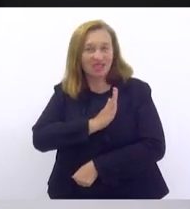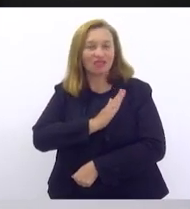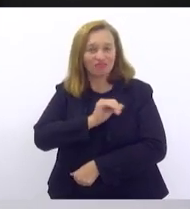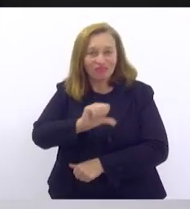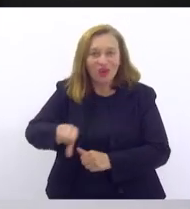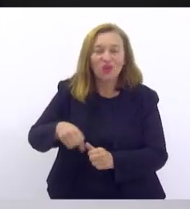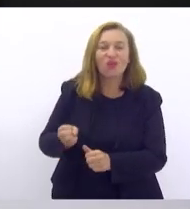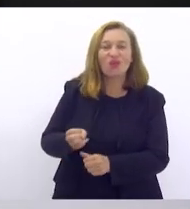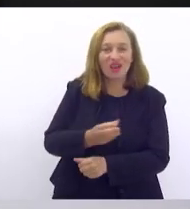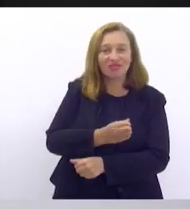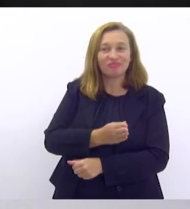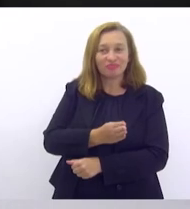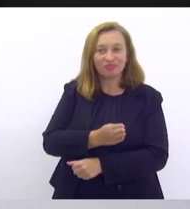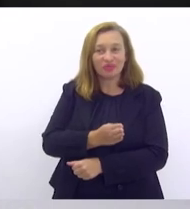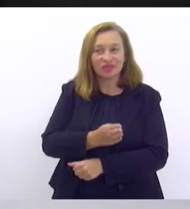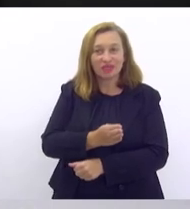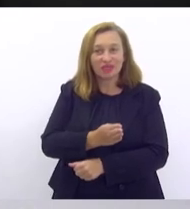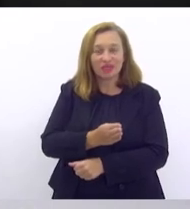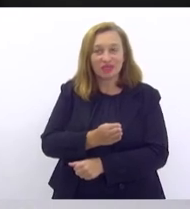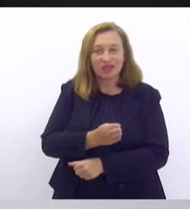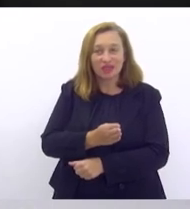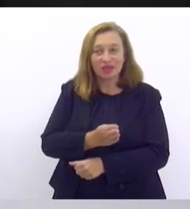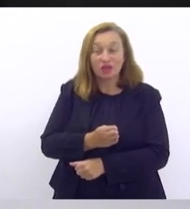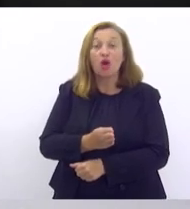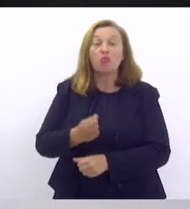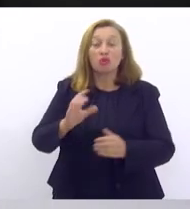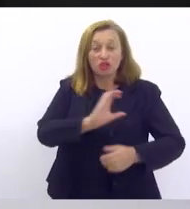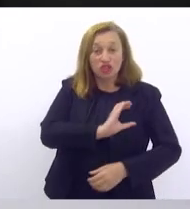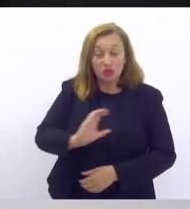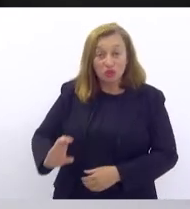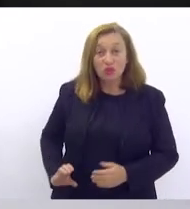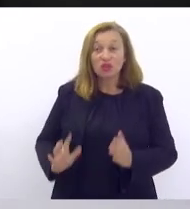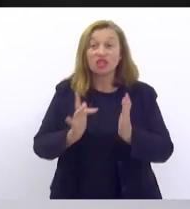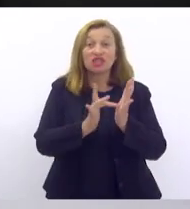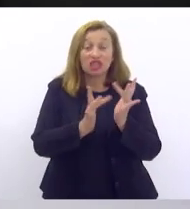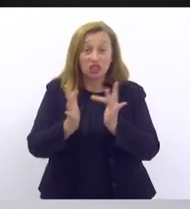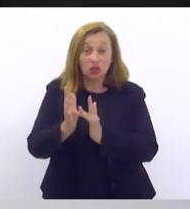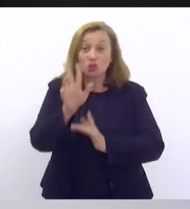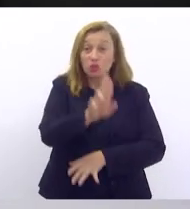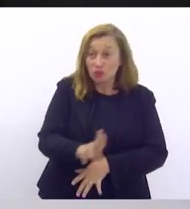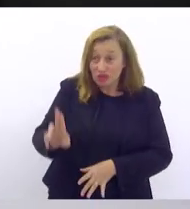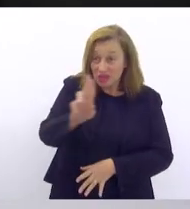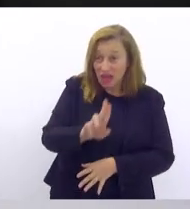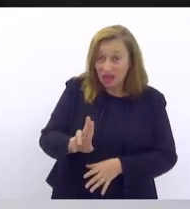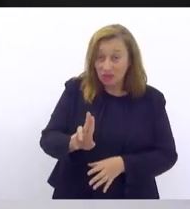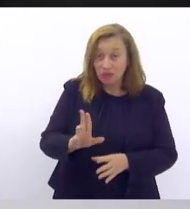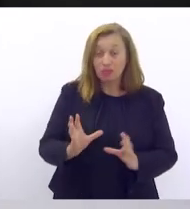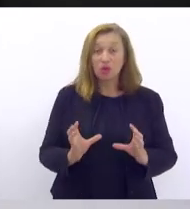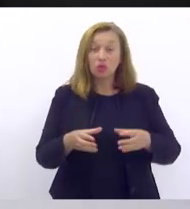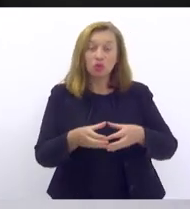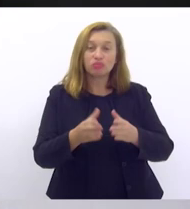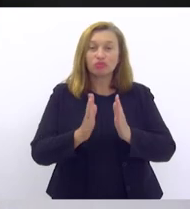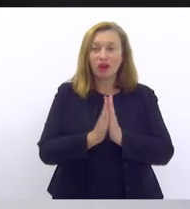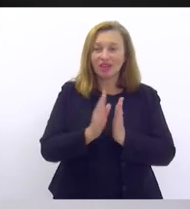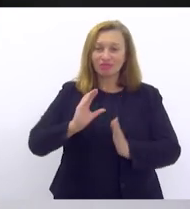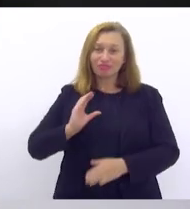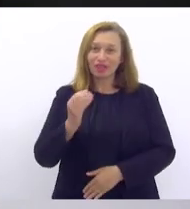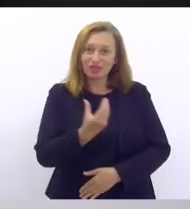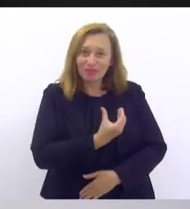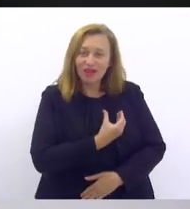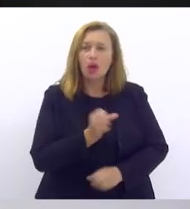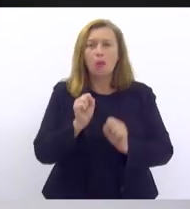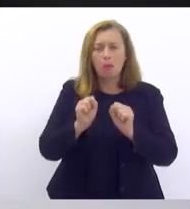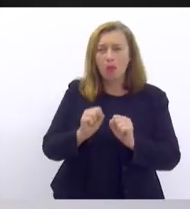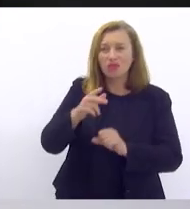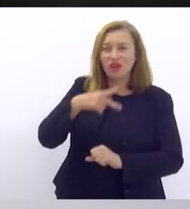ressuscitado pelo movimento da renovação, por Jesus Cristo através do movimento da renovação carismática. Eu posso